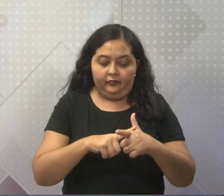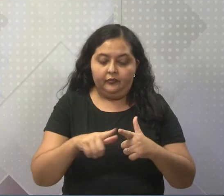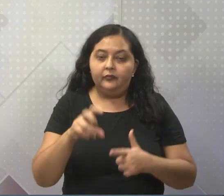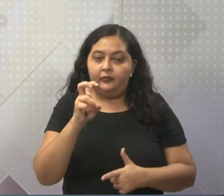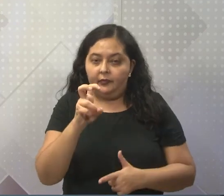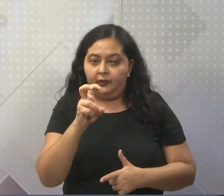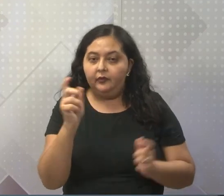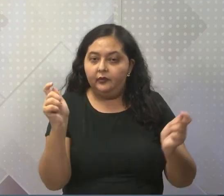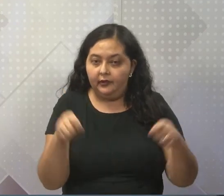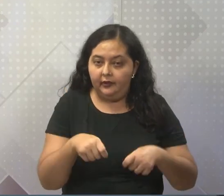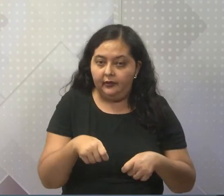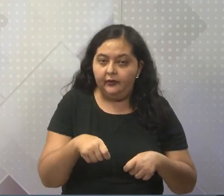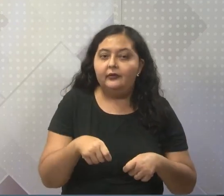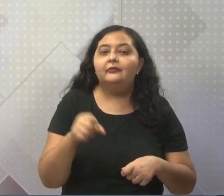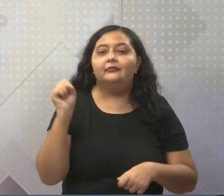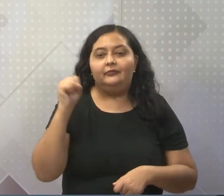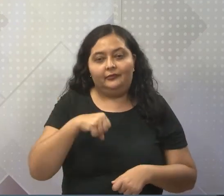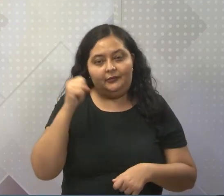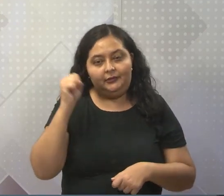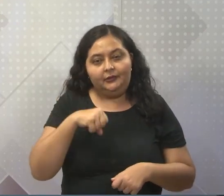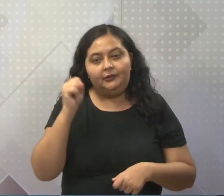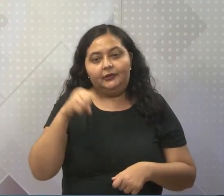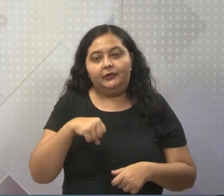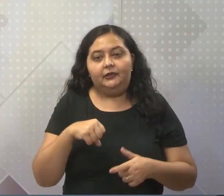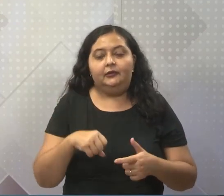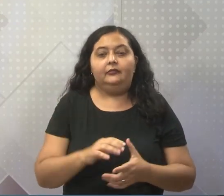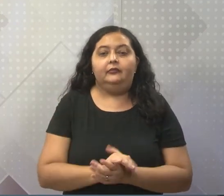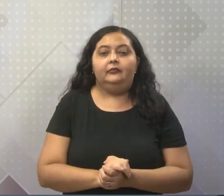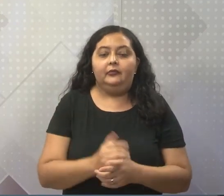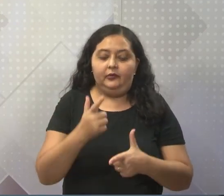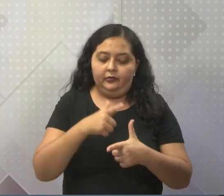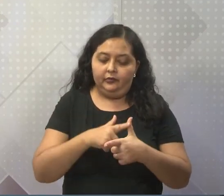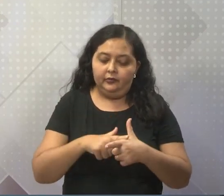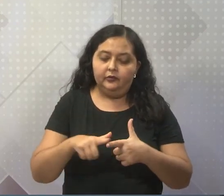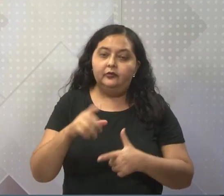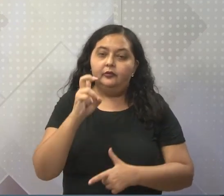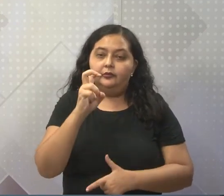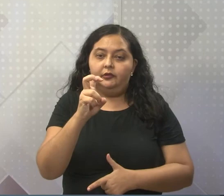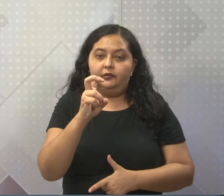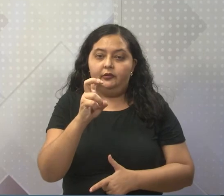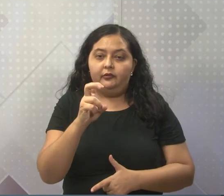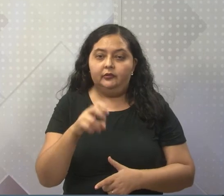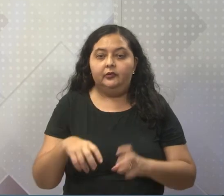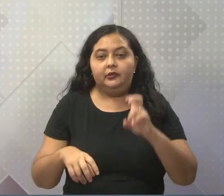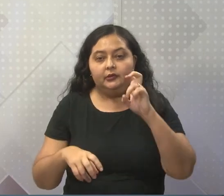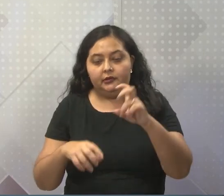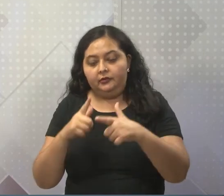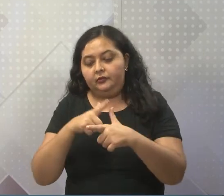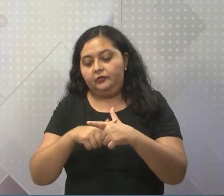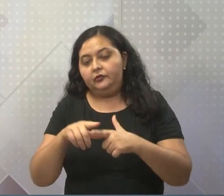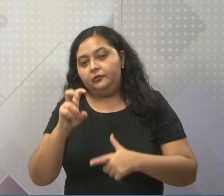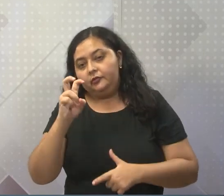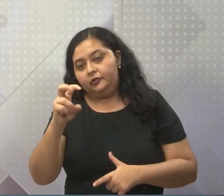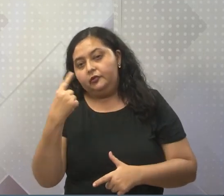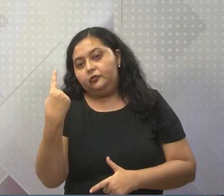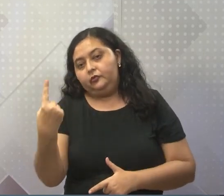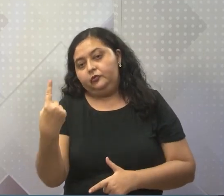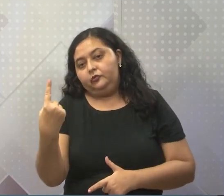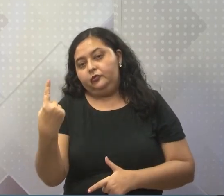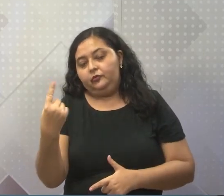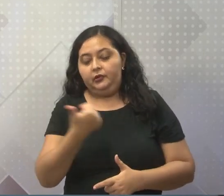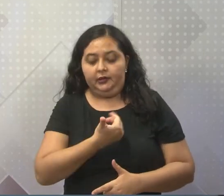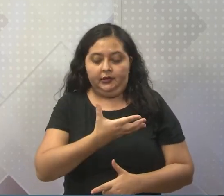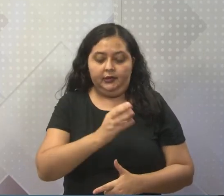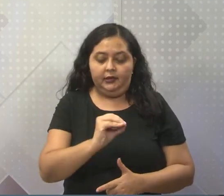5? Sim. A gente consegue dividir por 5. 5 dividido por 5? 1.